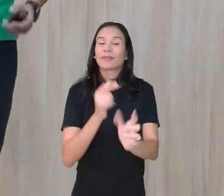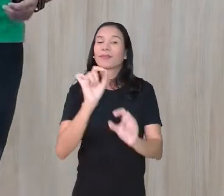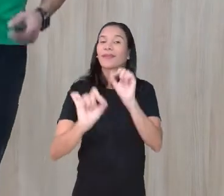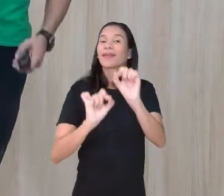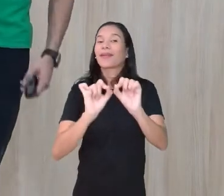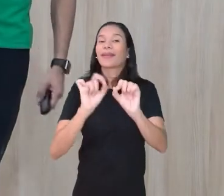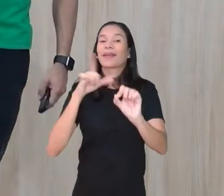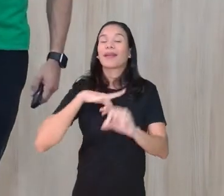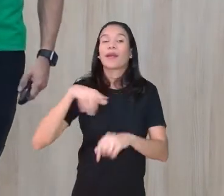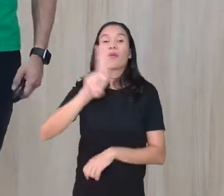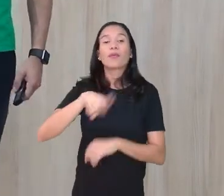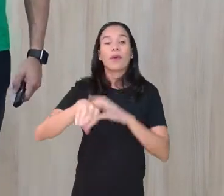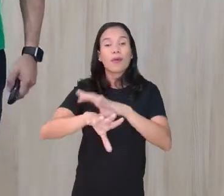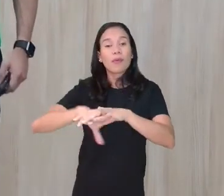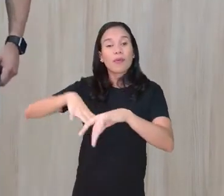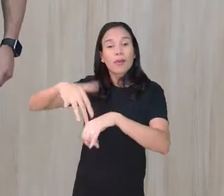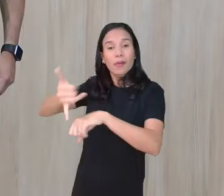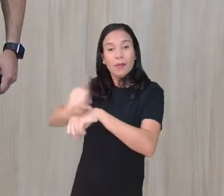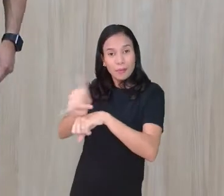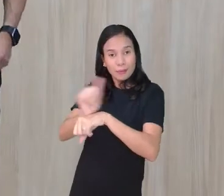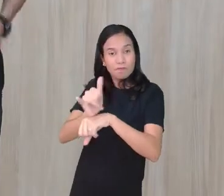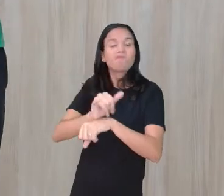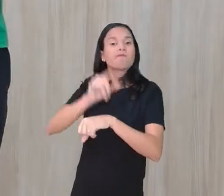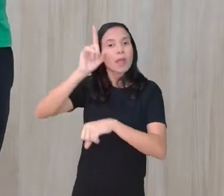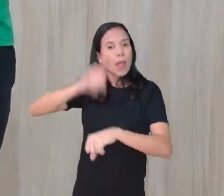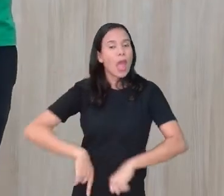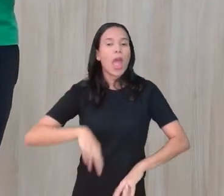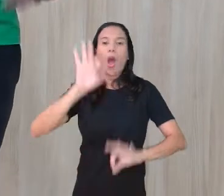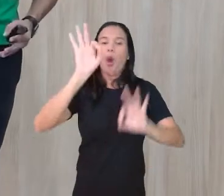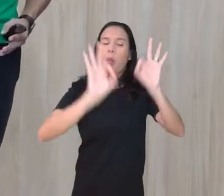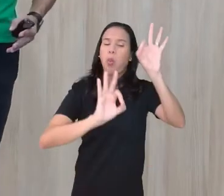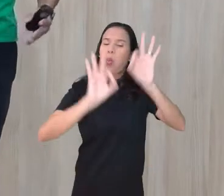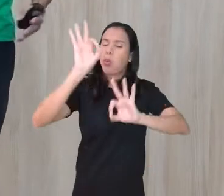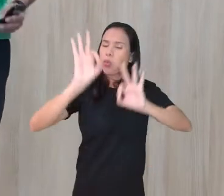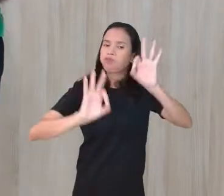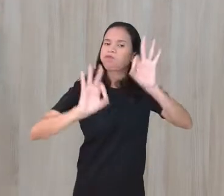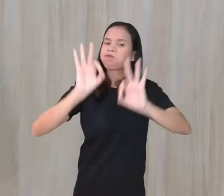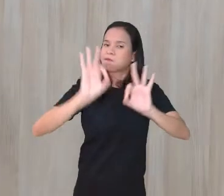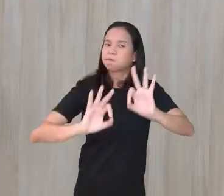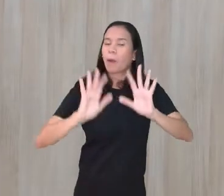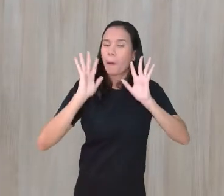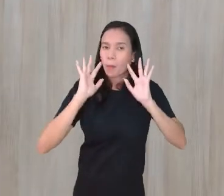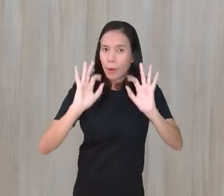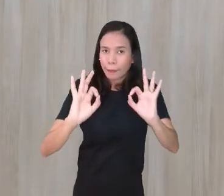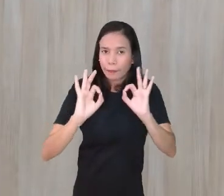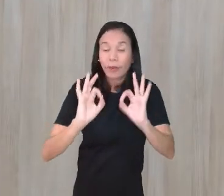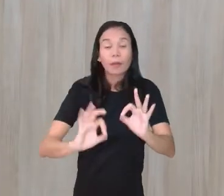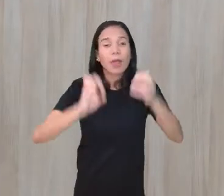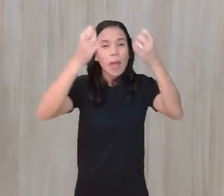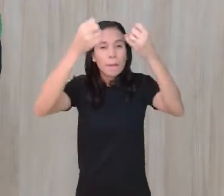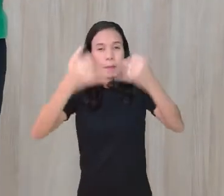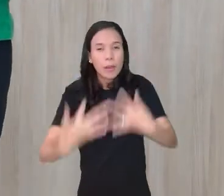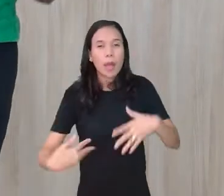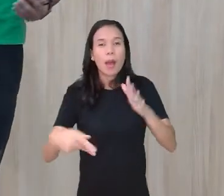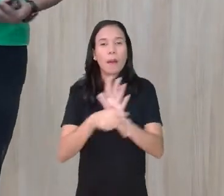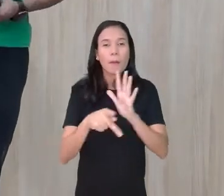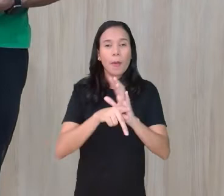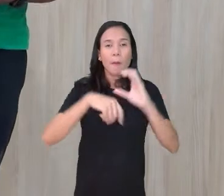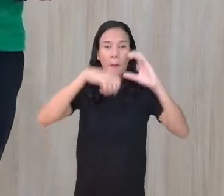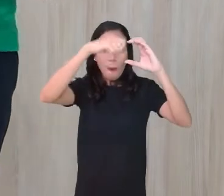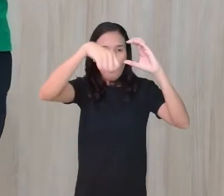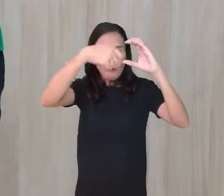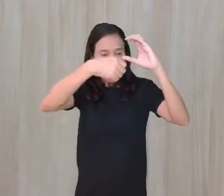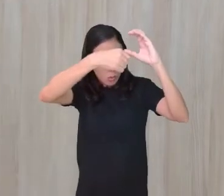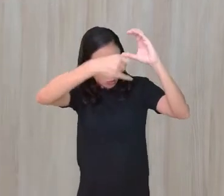relação ao nosso canal no YouTube, totalmente organizado, certo? Indicado lá as playlists do 6º,